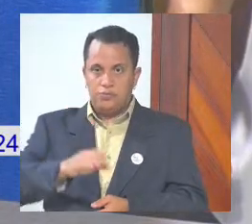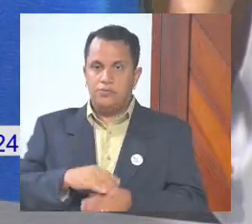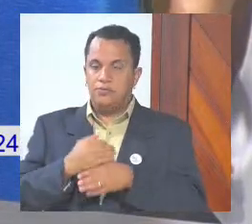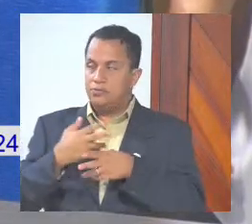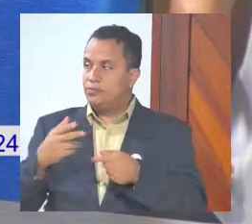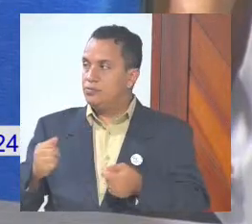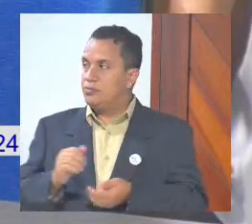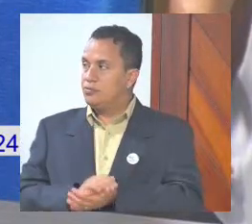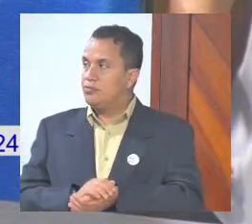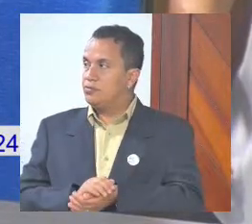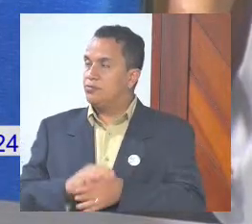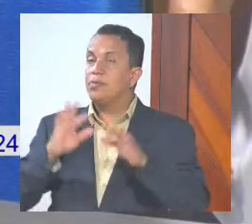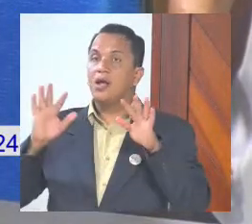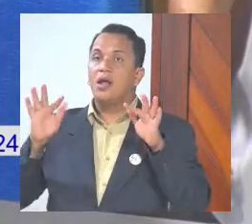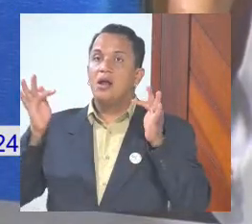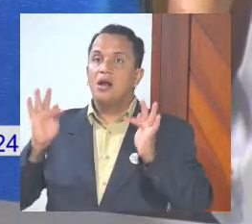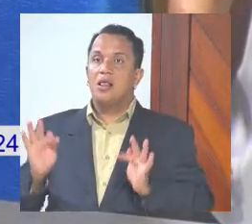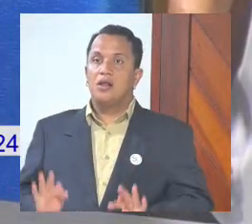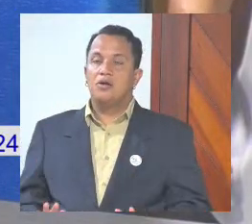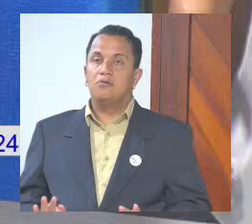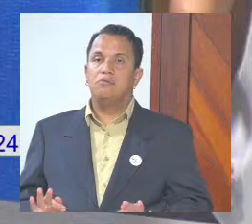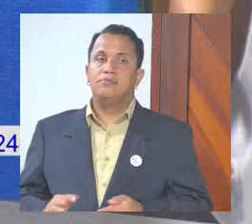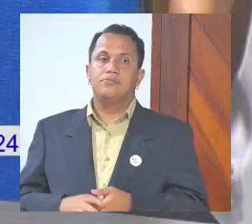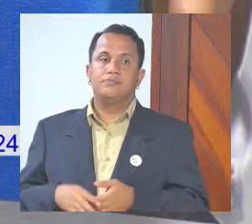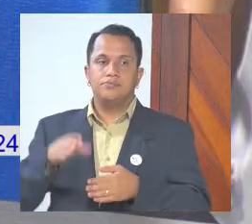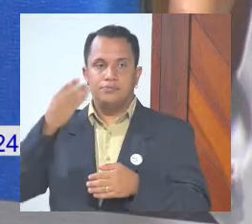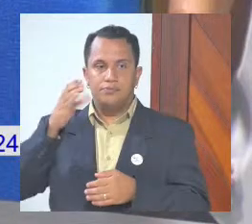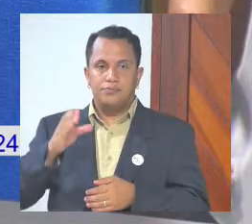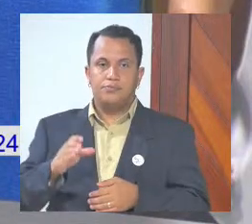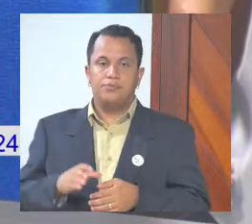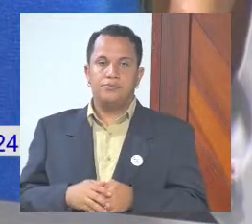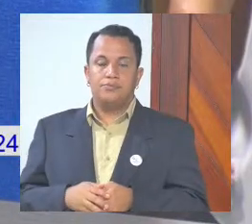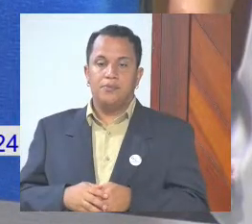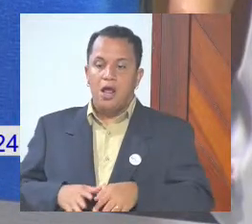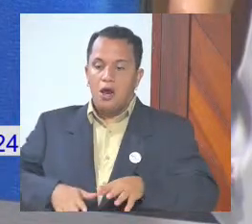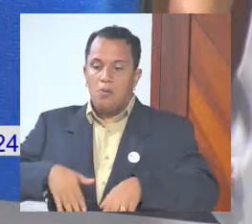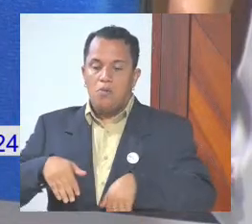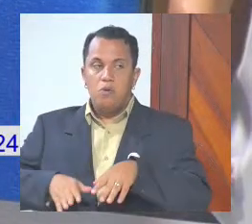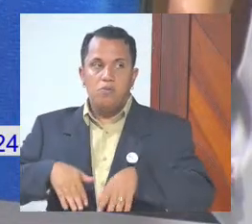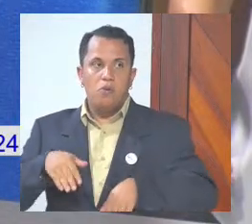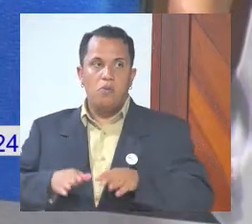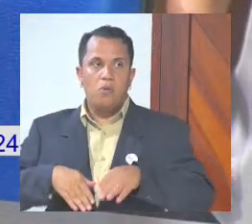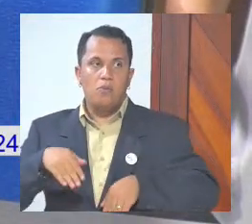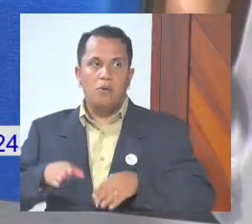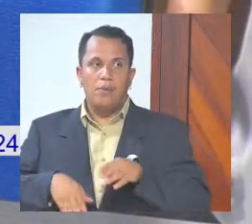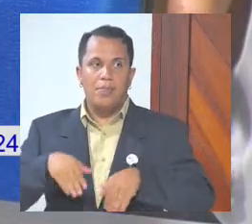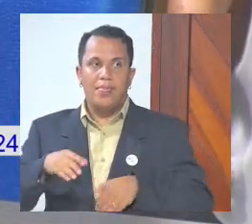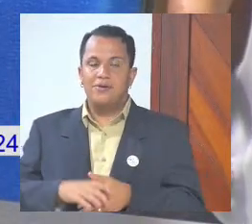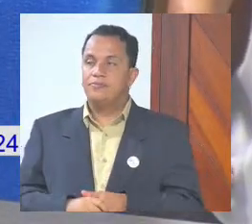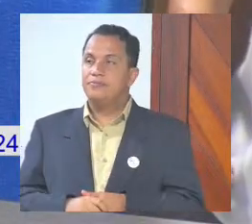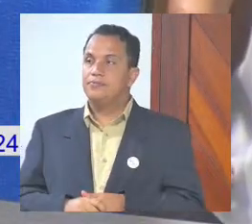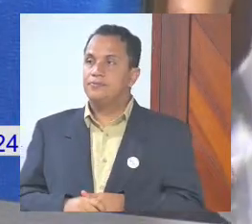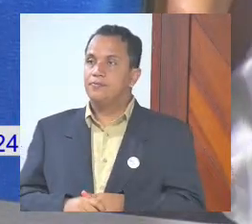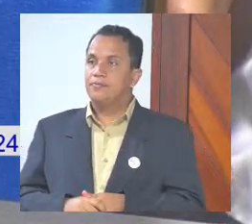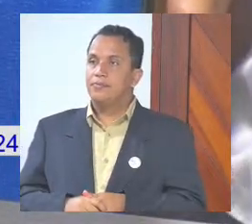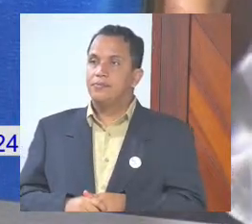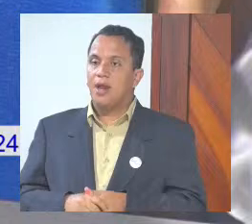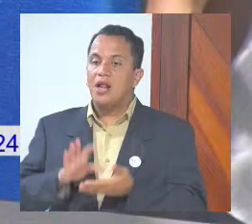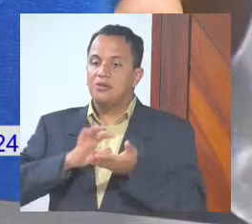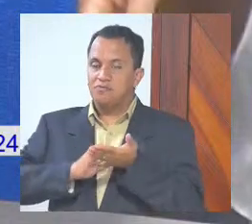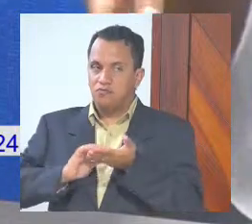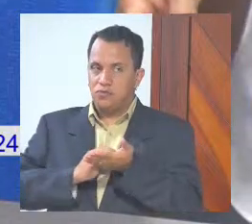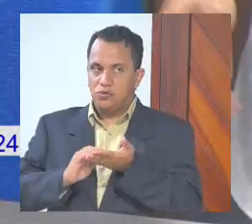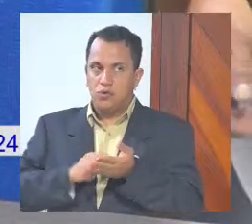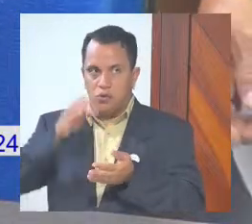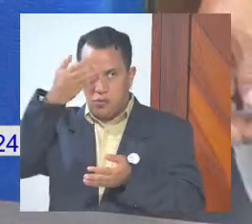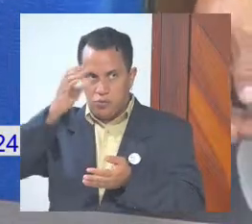Assunto: festividades tradicionais cultural de umbandistas e outros. A Secretaria Municipal